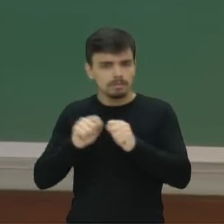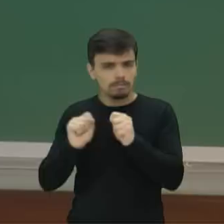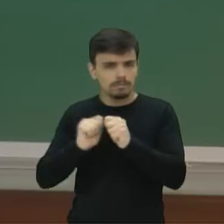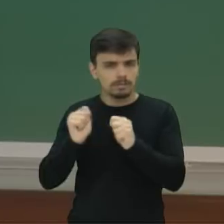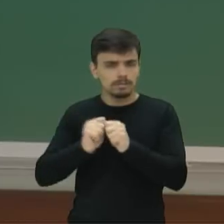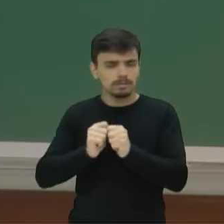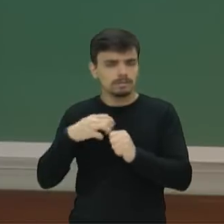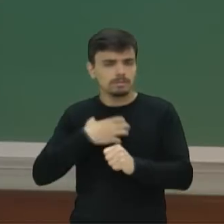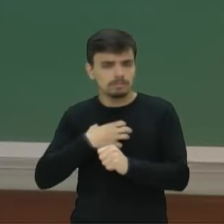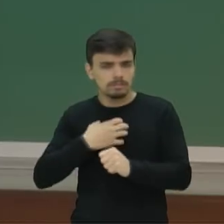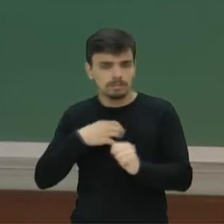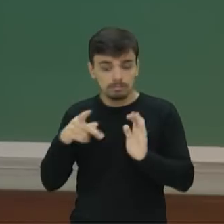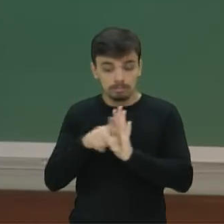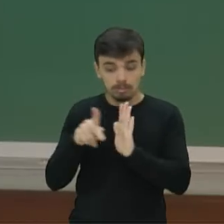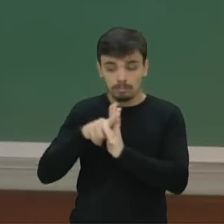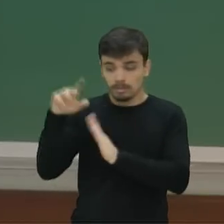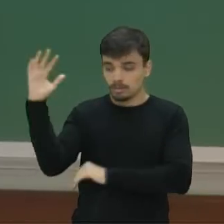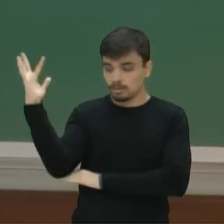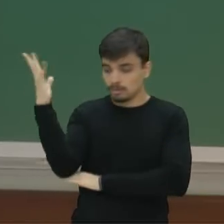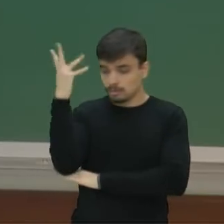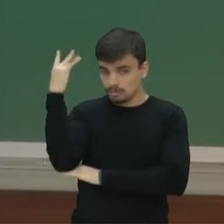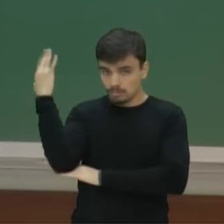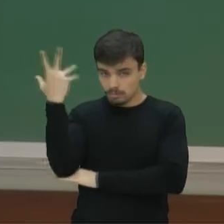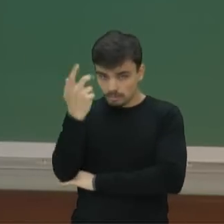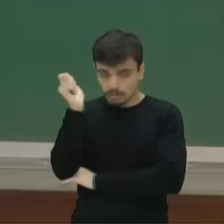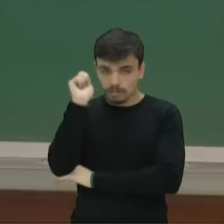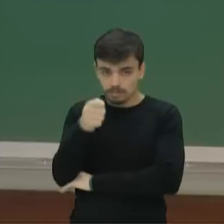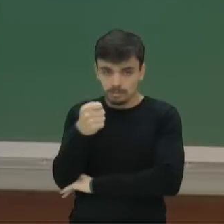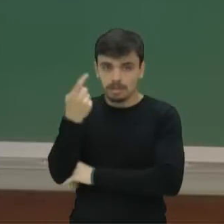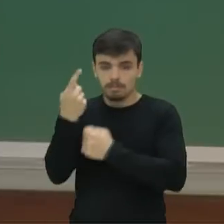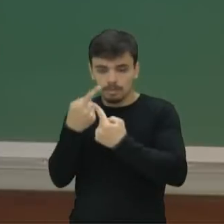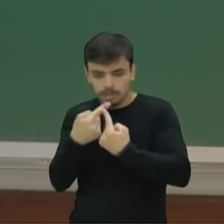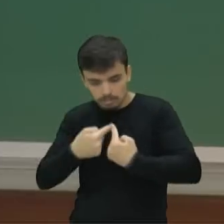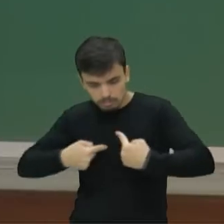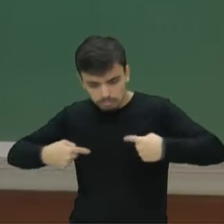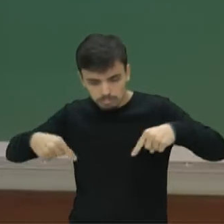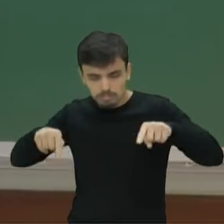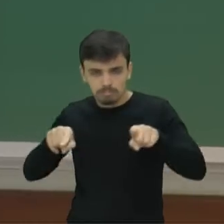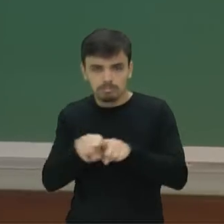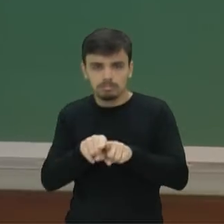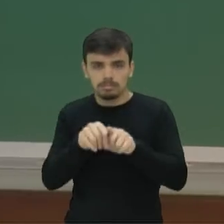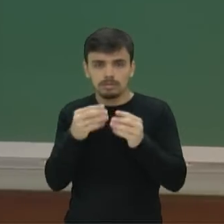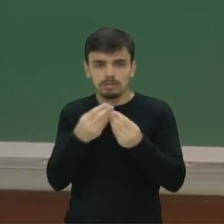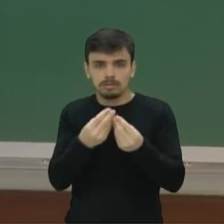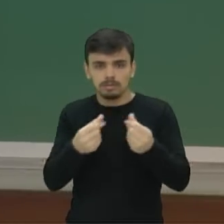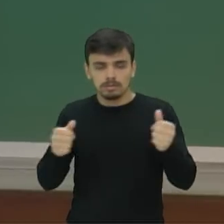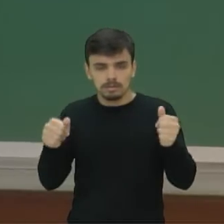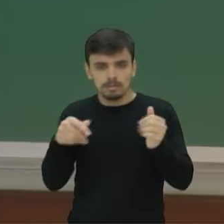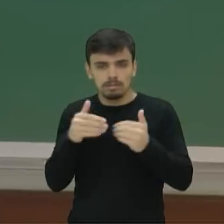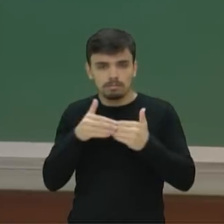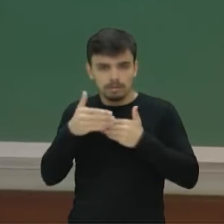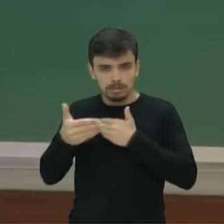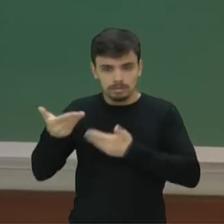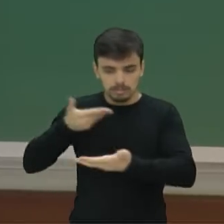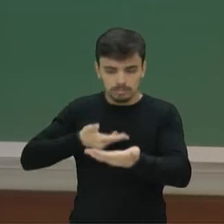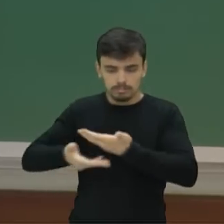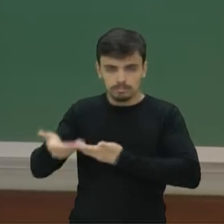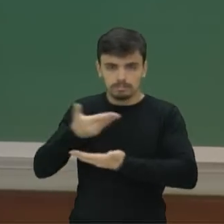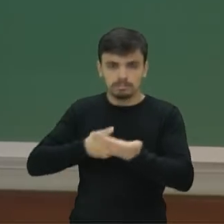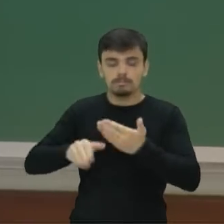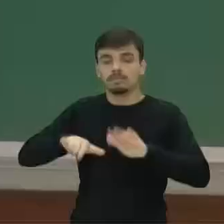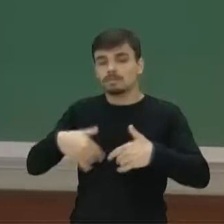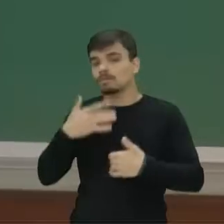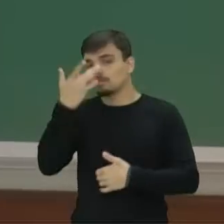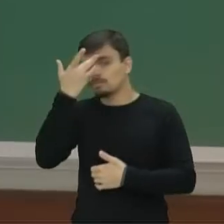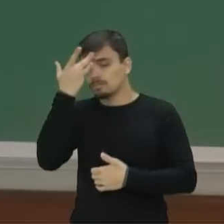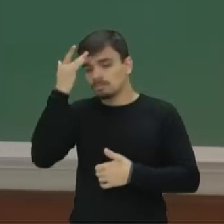de forma que a própria natureza possa se regenerar, regenerar-se a partir dessa interação. Então, o ser